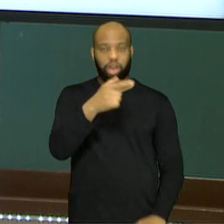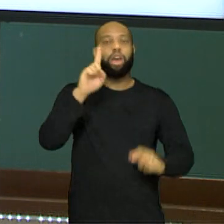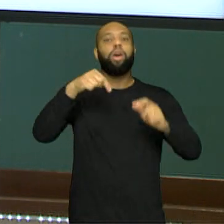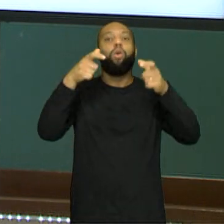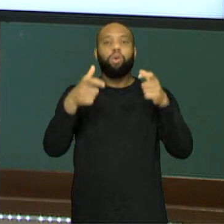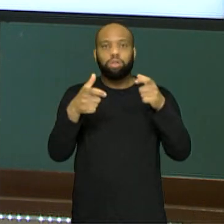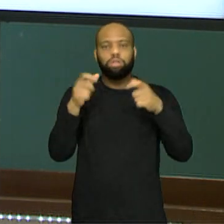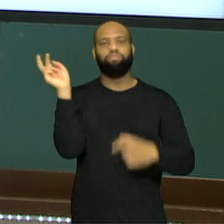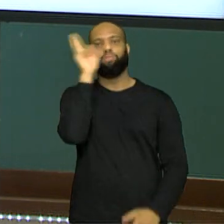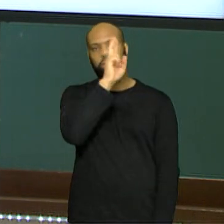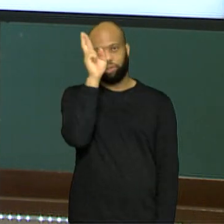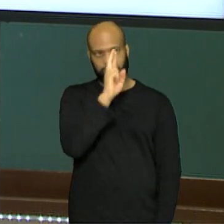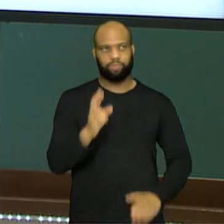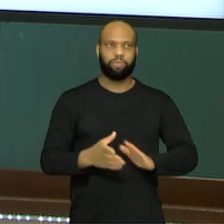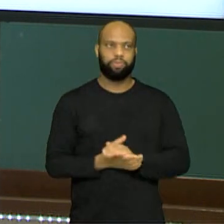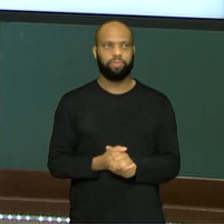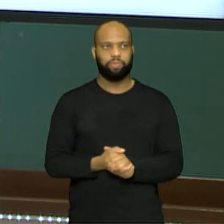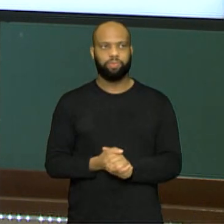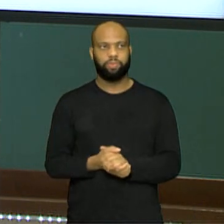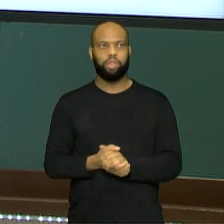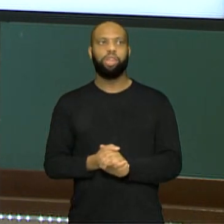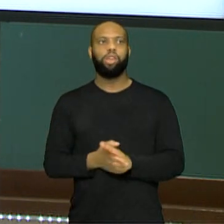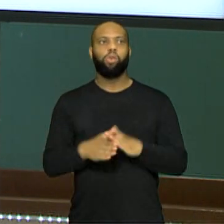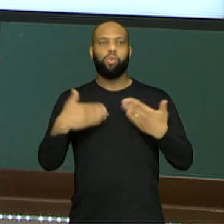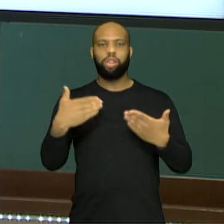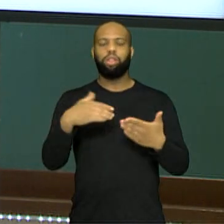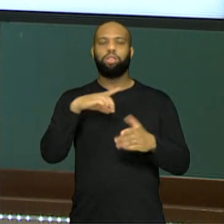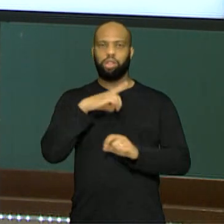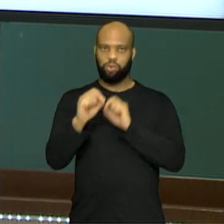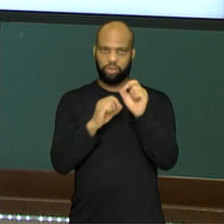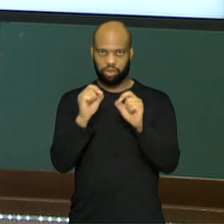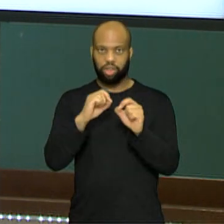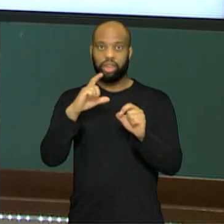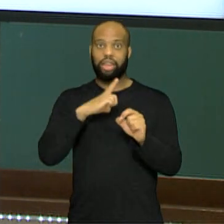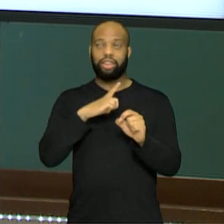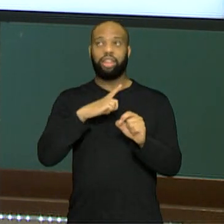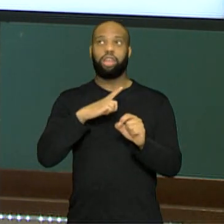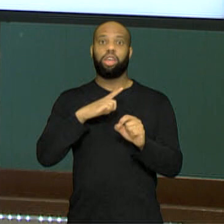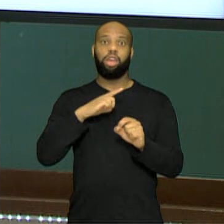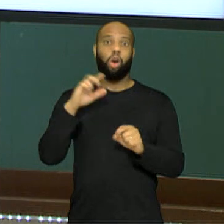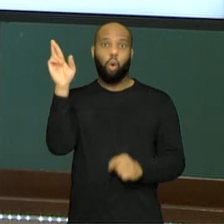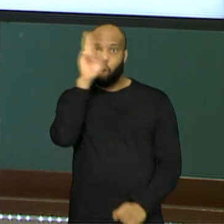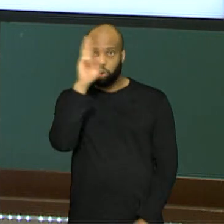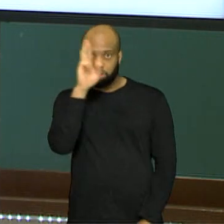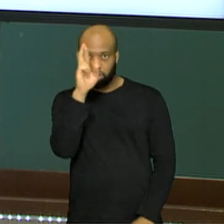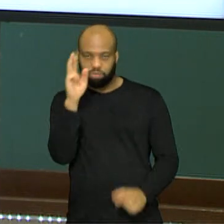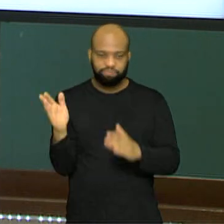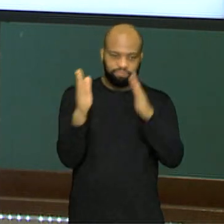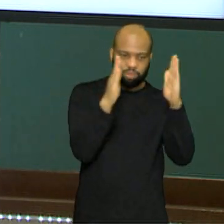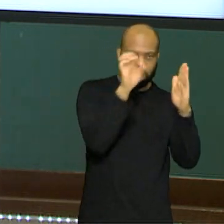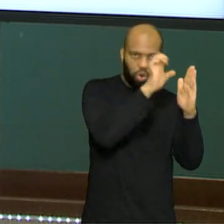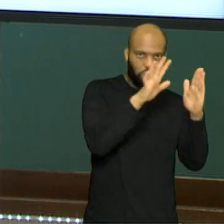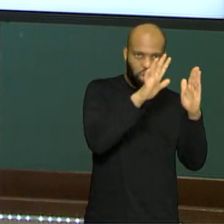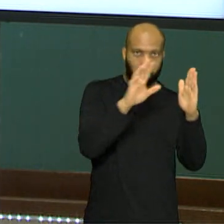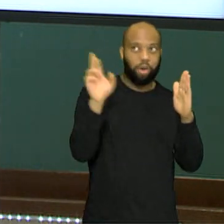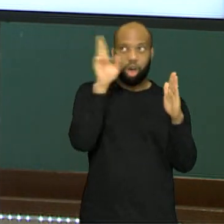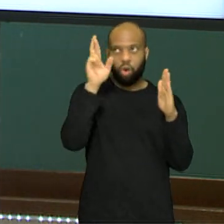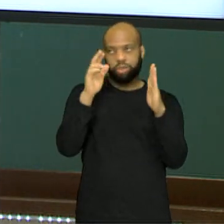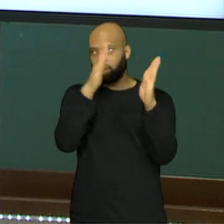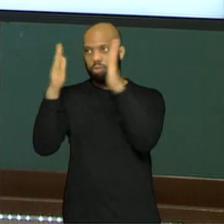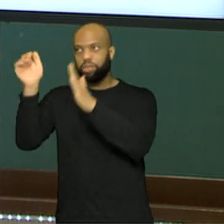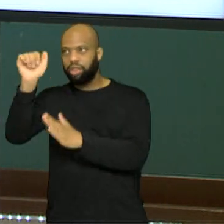Rússia. Bem, o limite entre a Rússia europeia e asiática se dá pelos